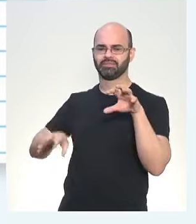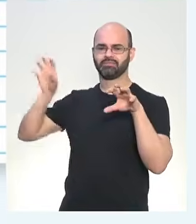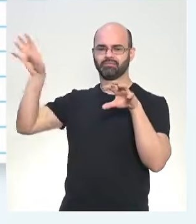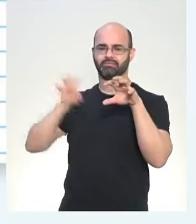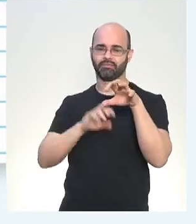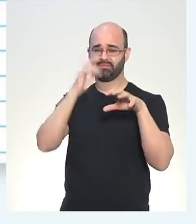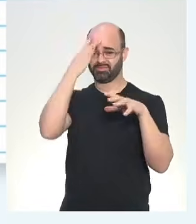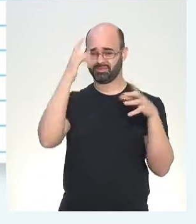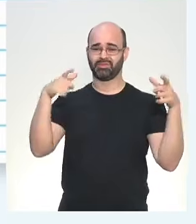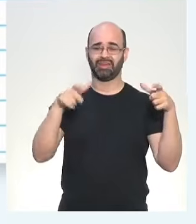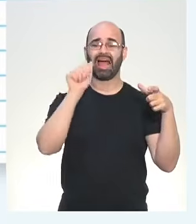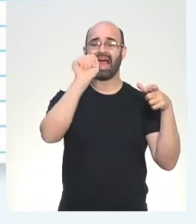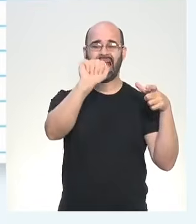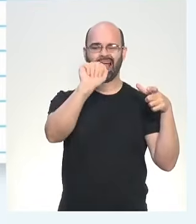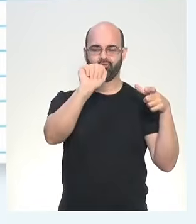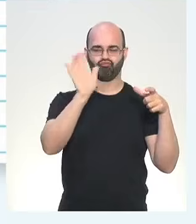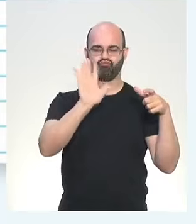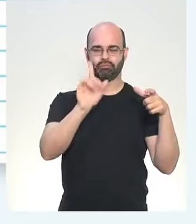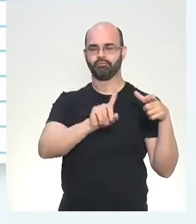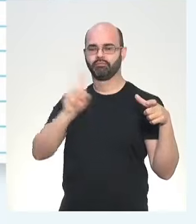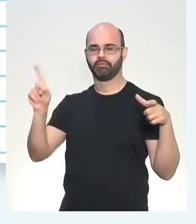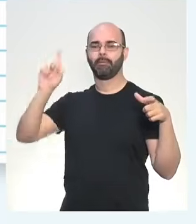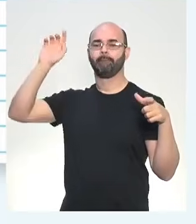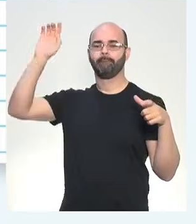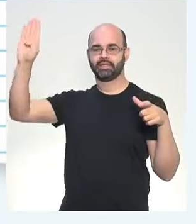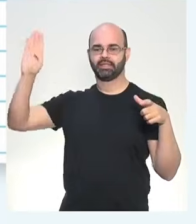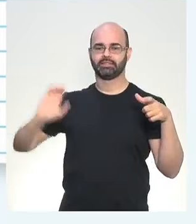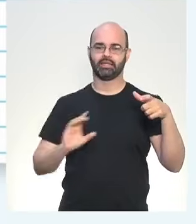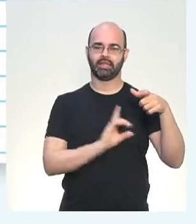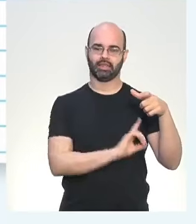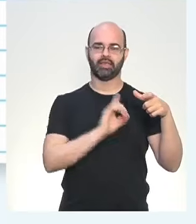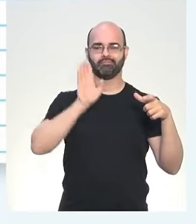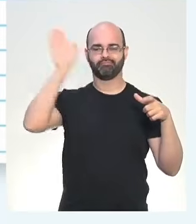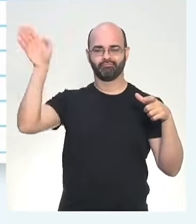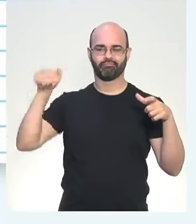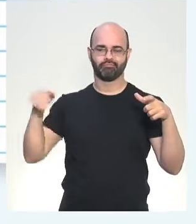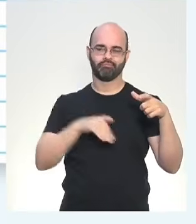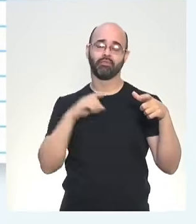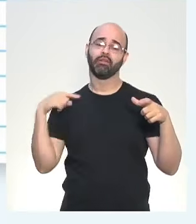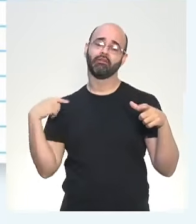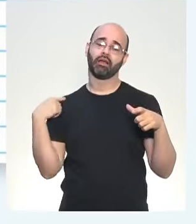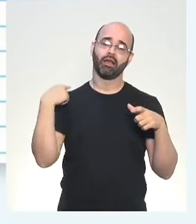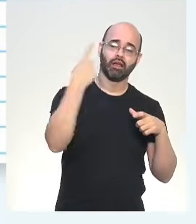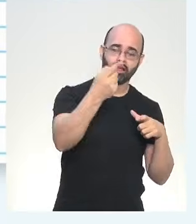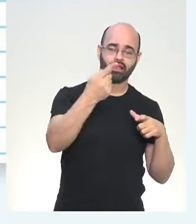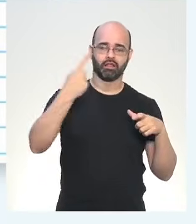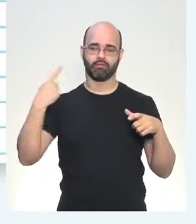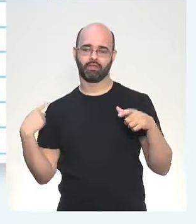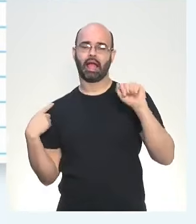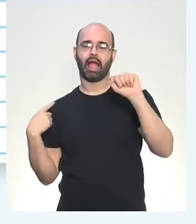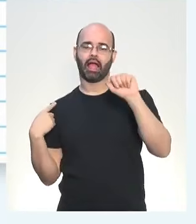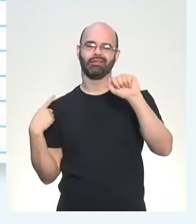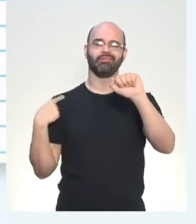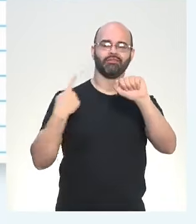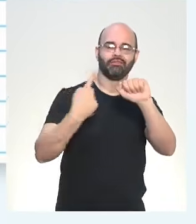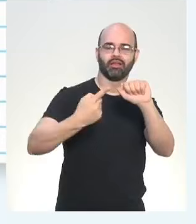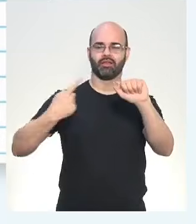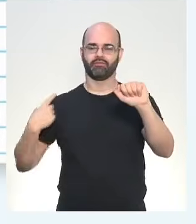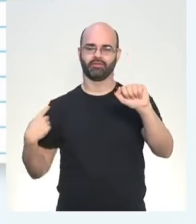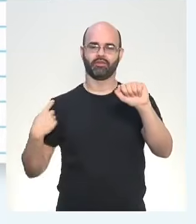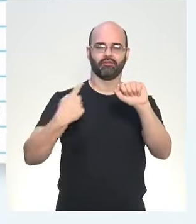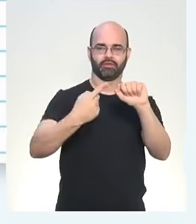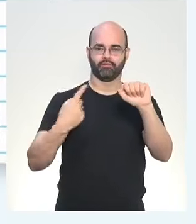saem de A e começam a morar em B, C e D, indo para A em movimentos pendulares. Em B, C e